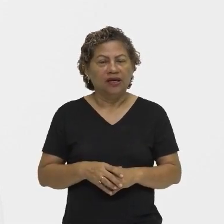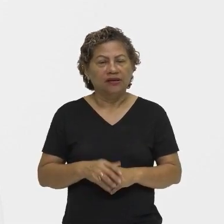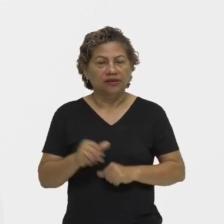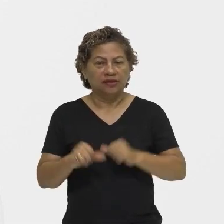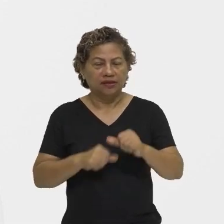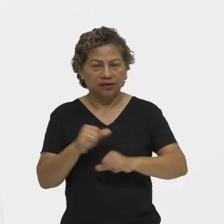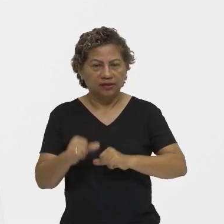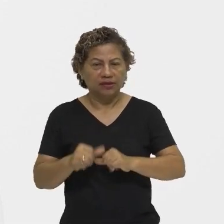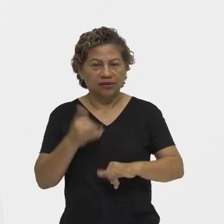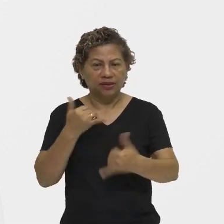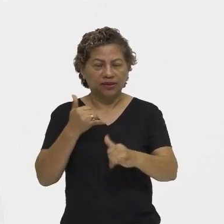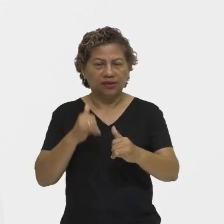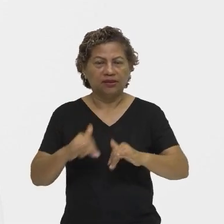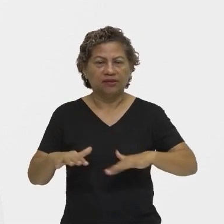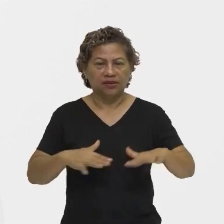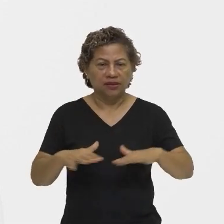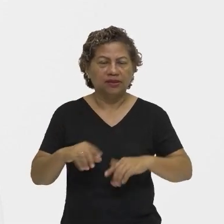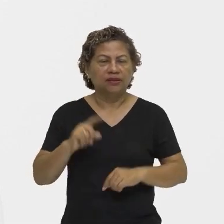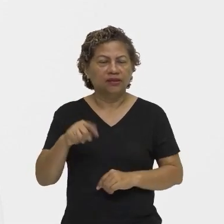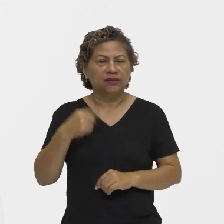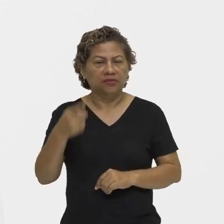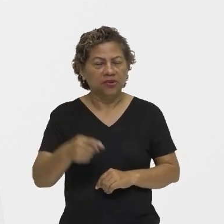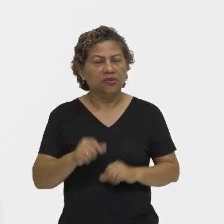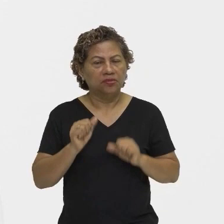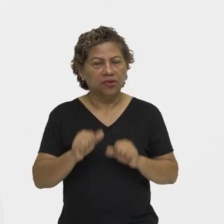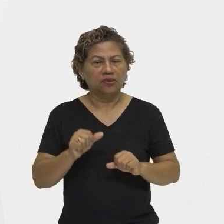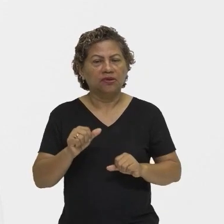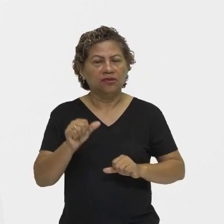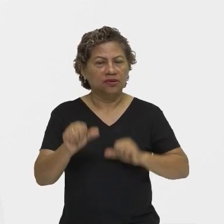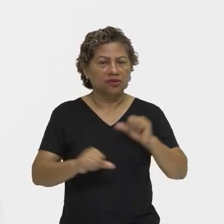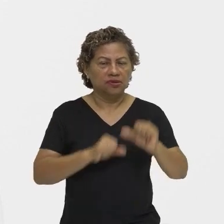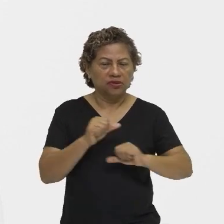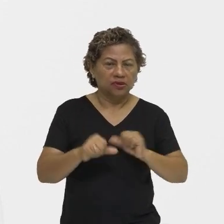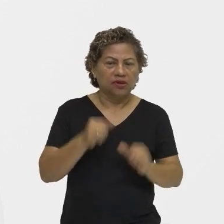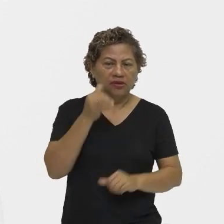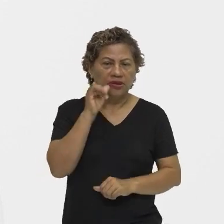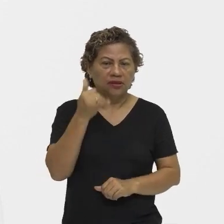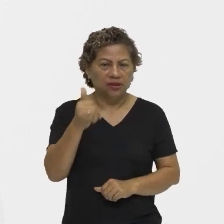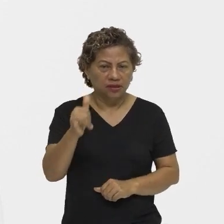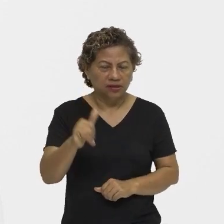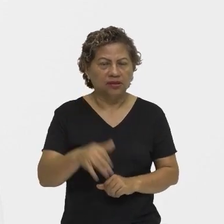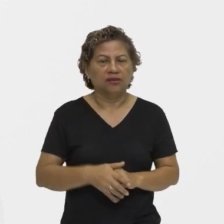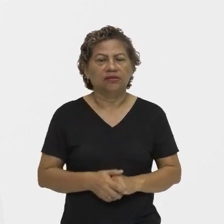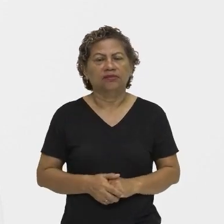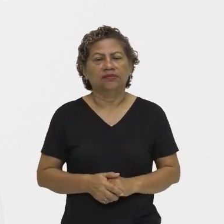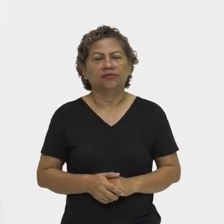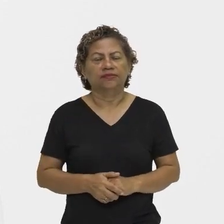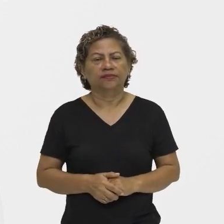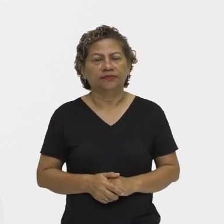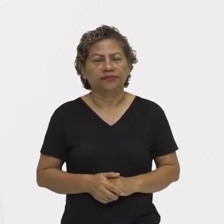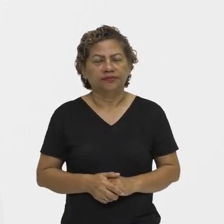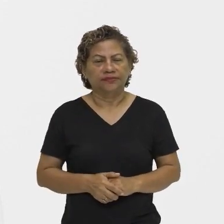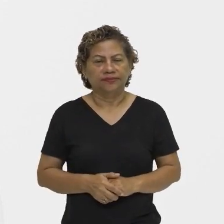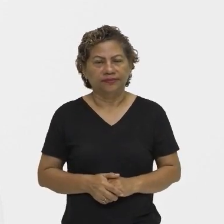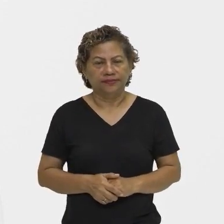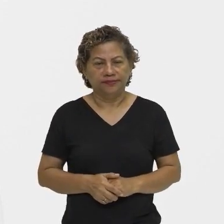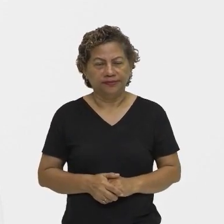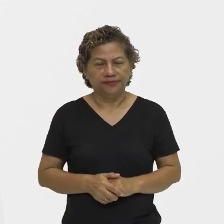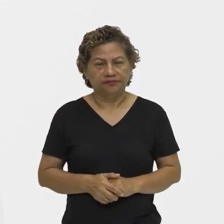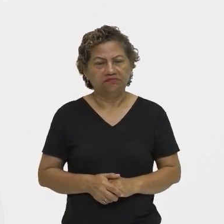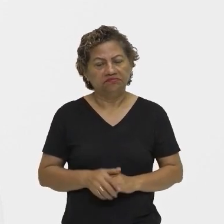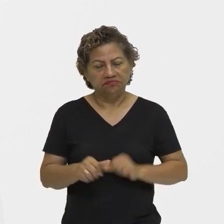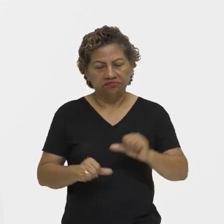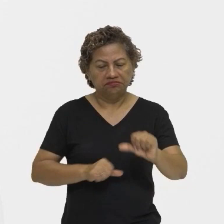E depois, né, essa energia mecânica pode ser transformada em elétrica. Energia térmica e mecânica e depois pode